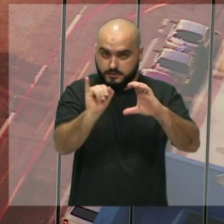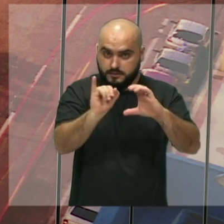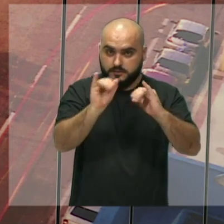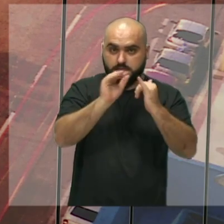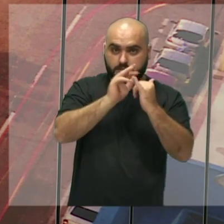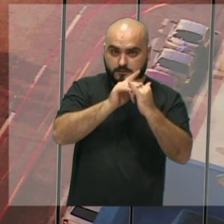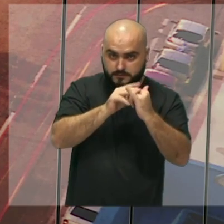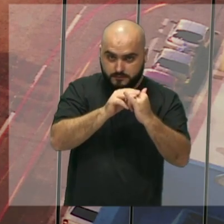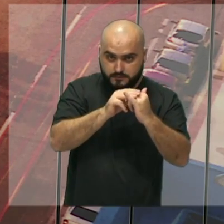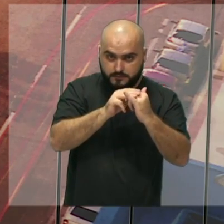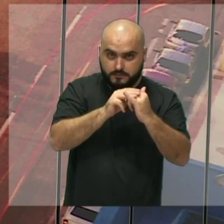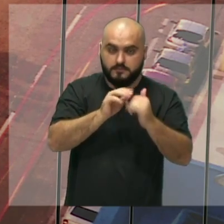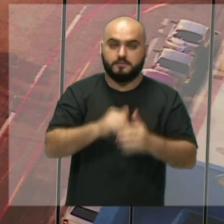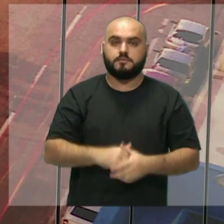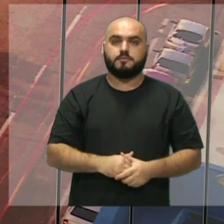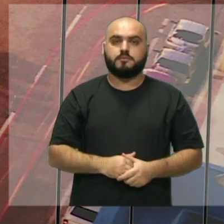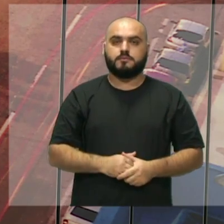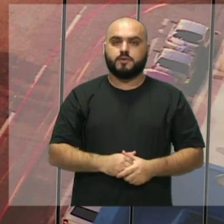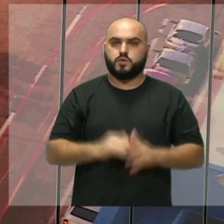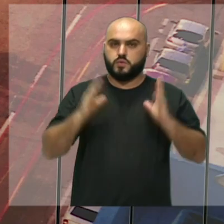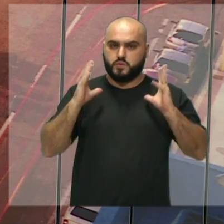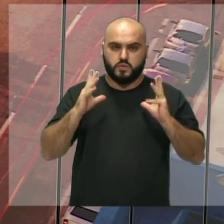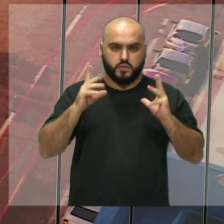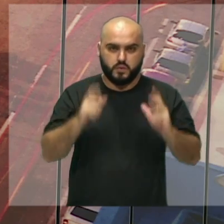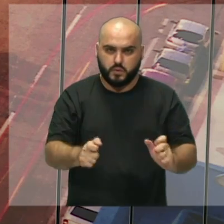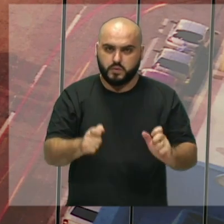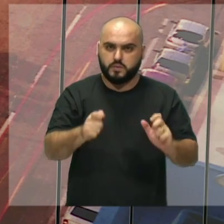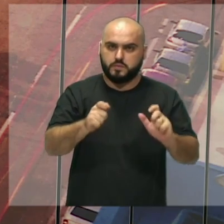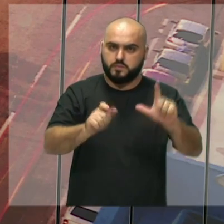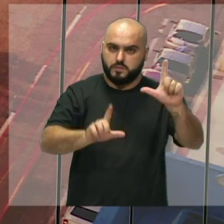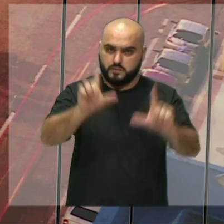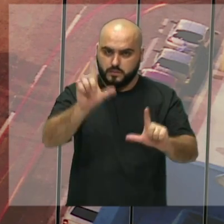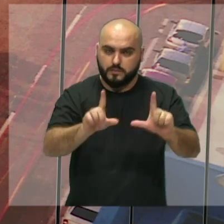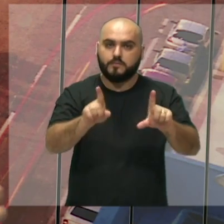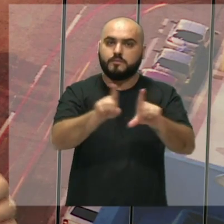Itajaí no YouTube. Todos os nossos programas